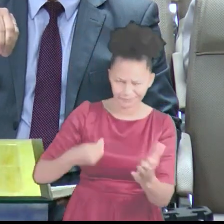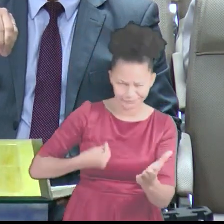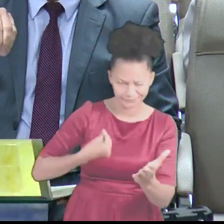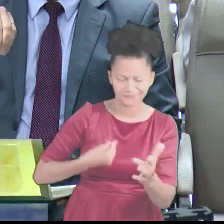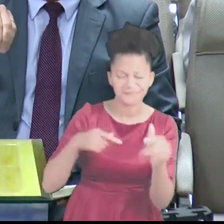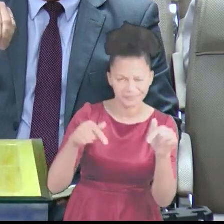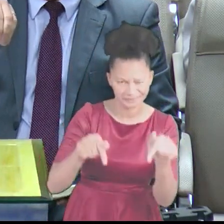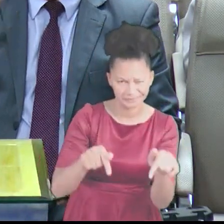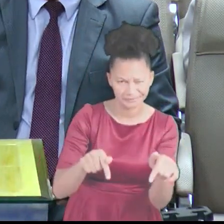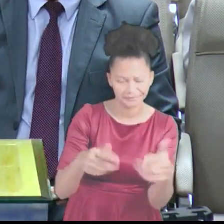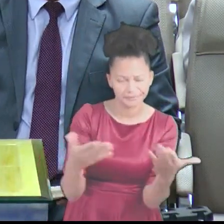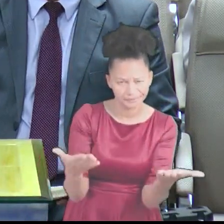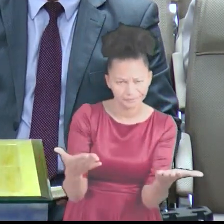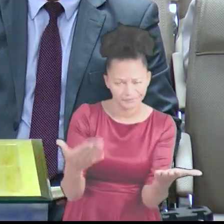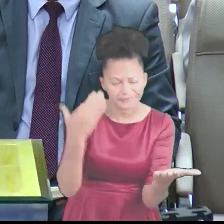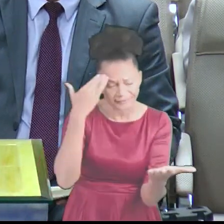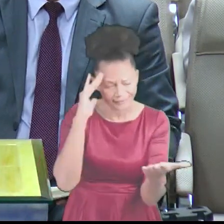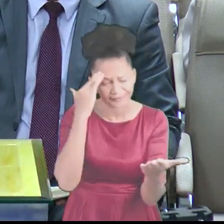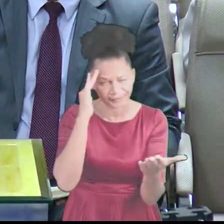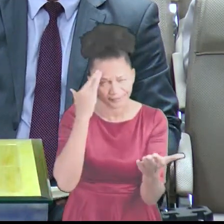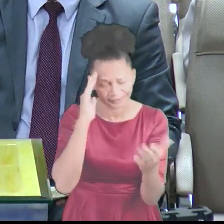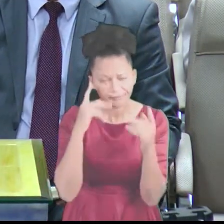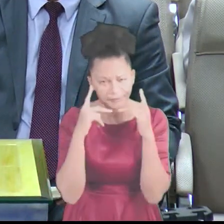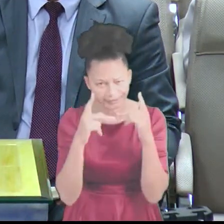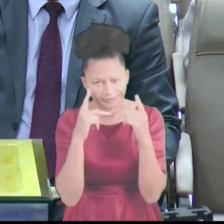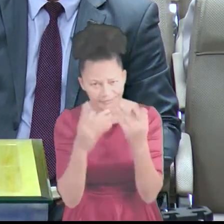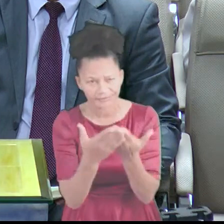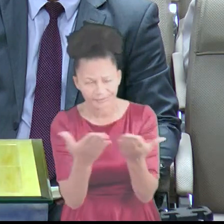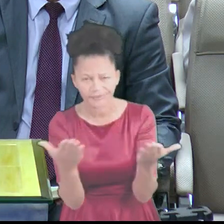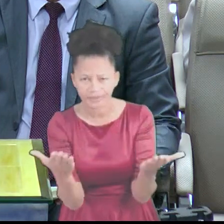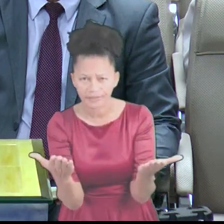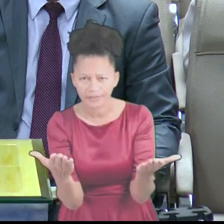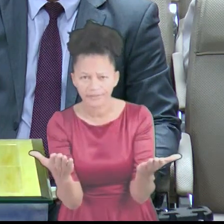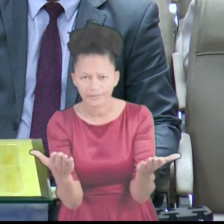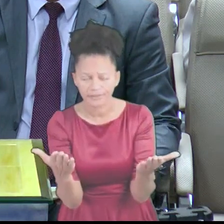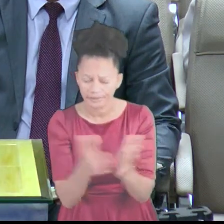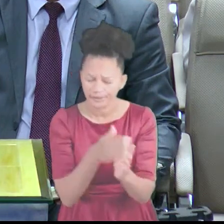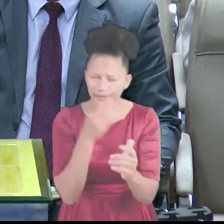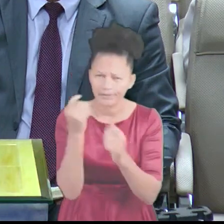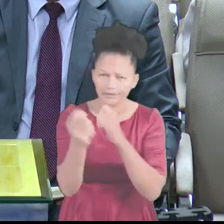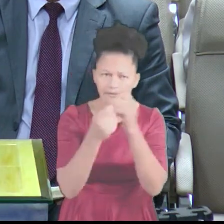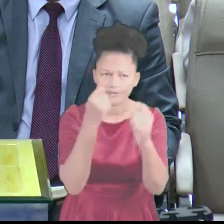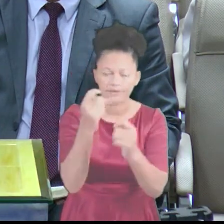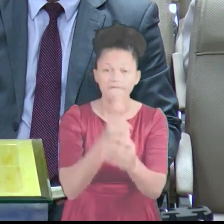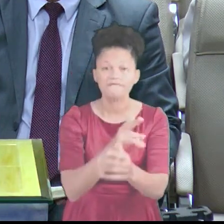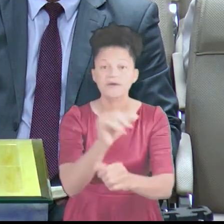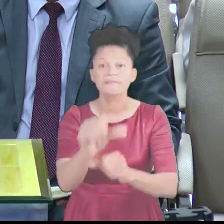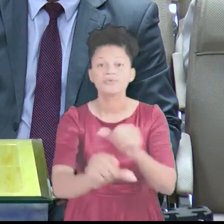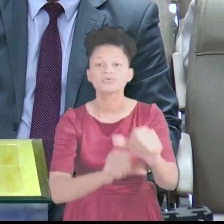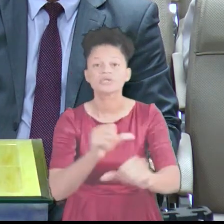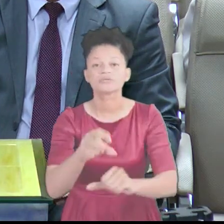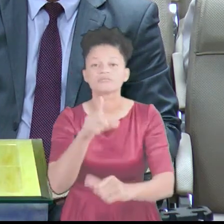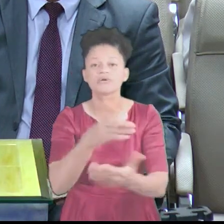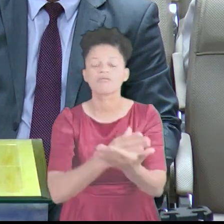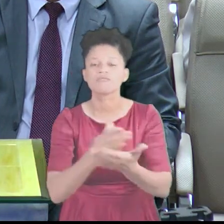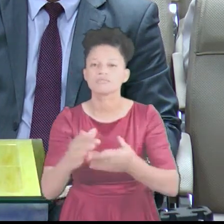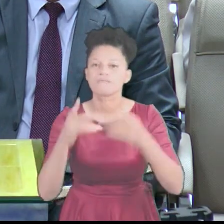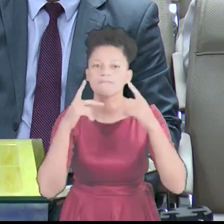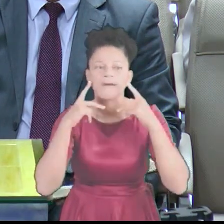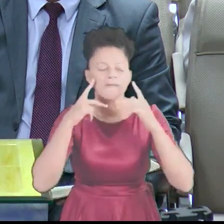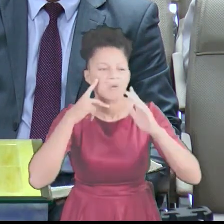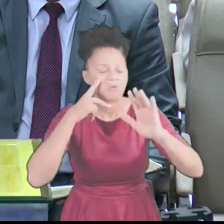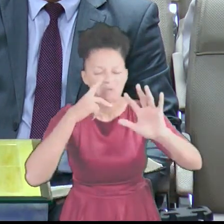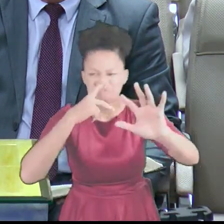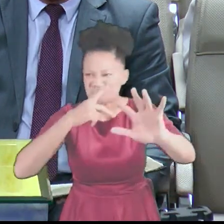culto? Você está entendendo esta palavra? Está entendendo? Aleluia. Vai ter mudança quando você começar a